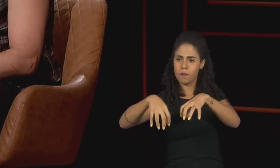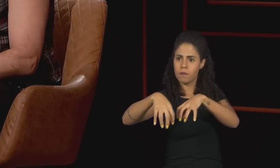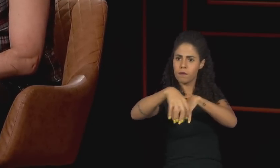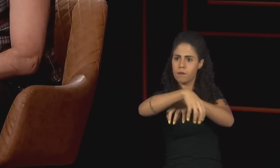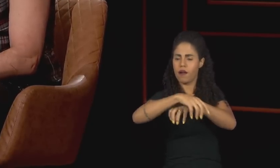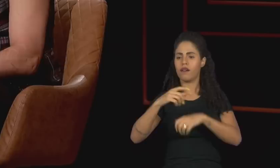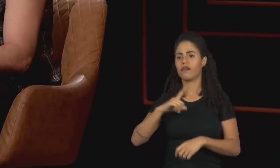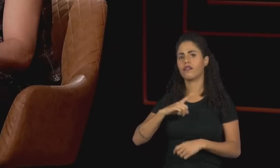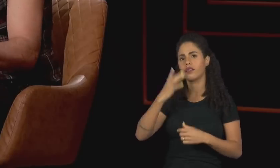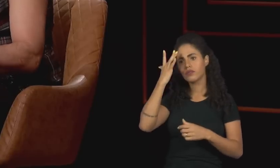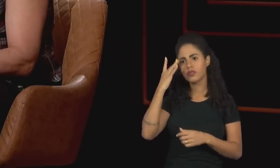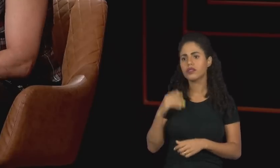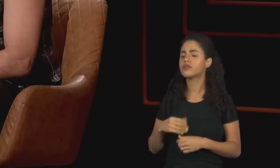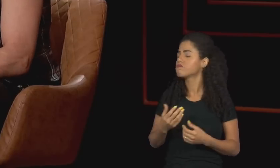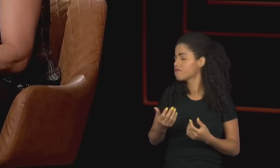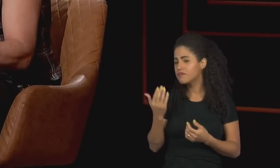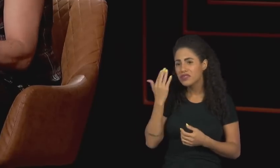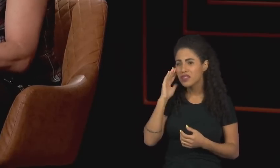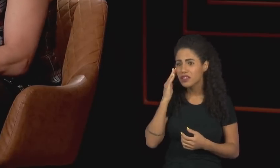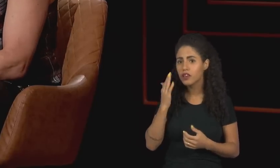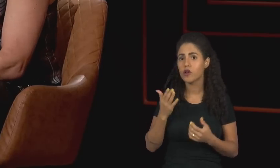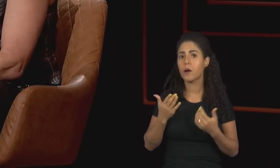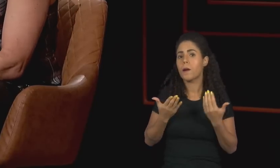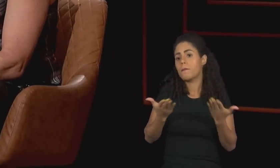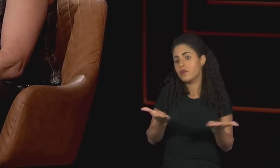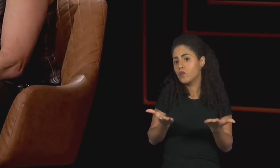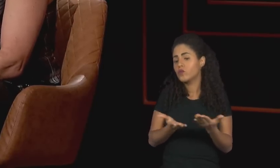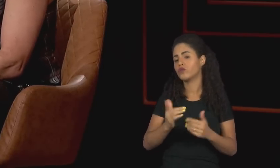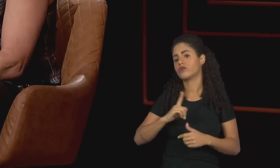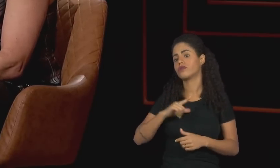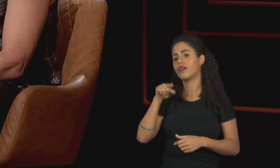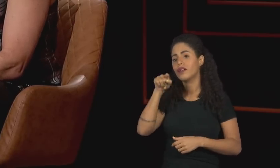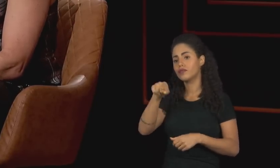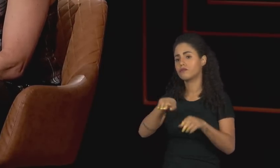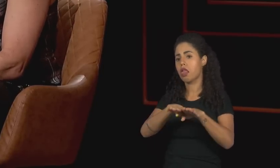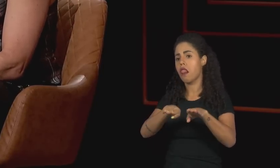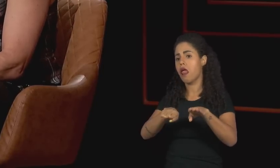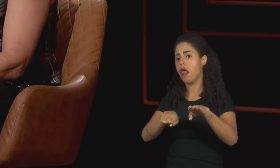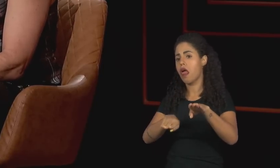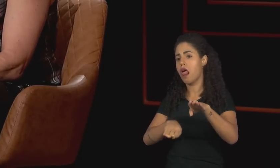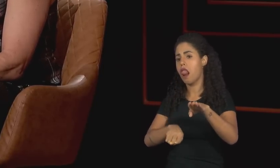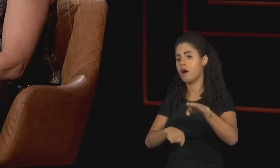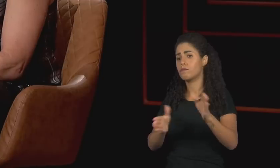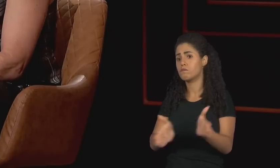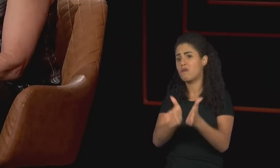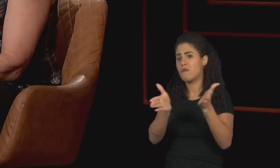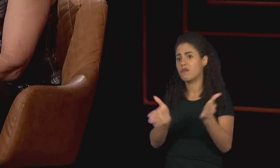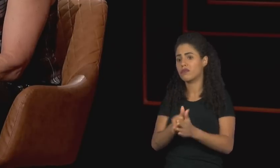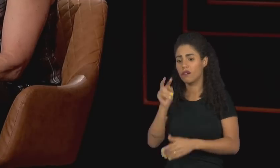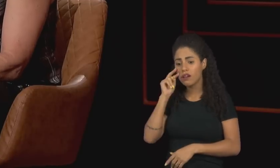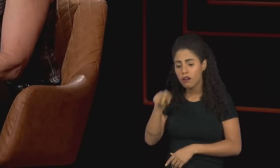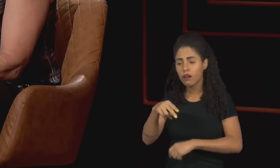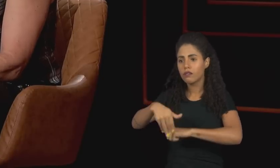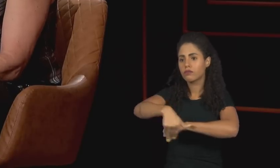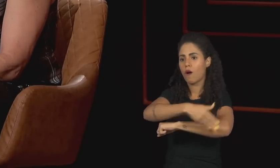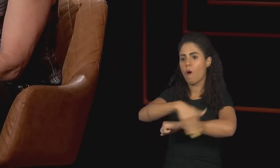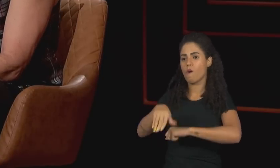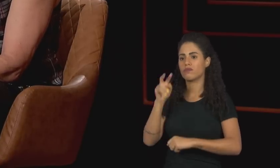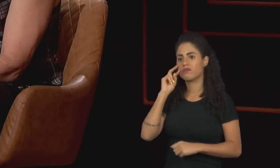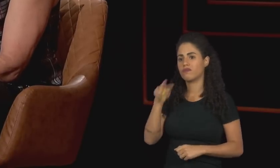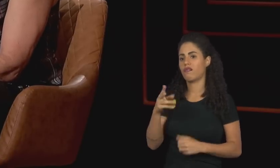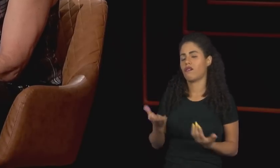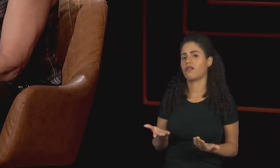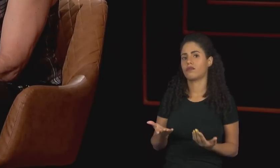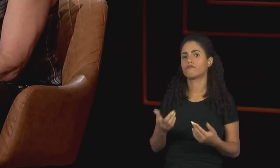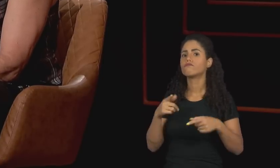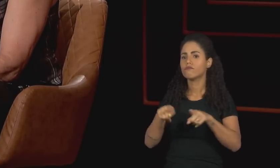cachorro maravilhoso tal, e beleza tal. E lógico que você vê essa degradação, como ela falou, as pessoas ali vivendo tipo... Eu tenho até uma música